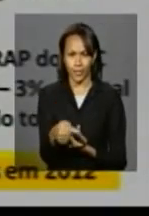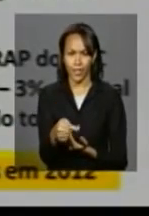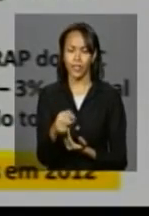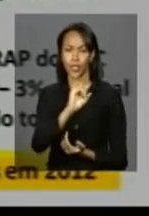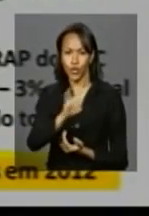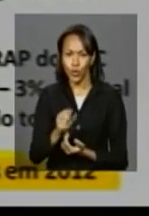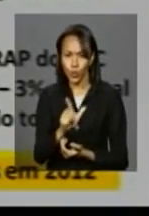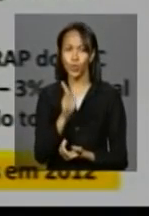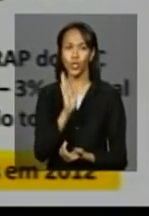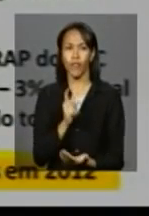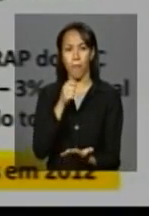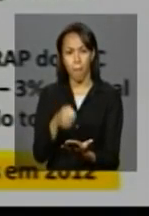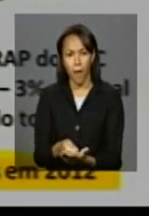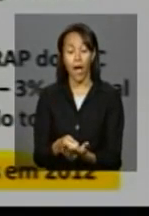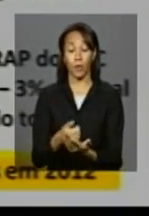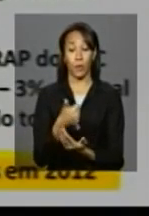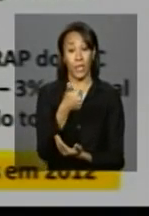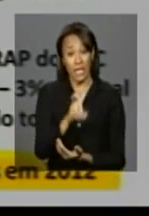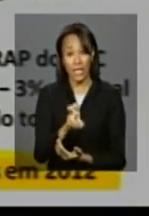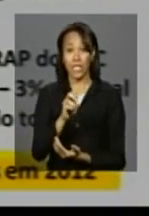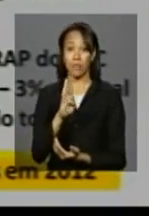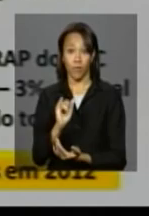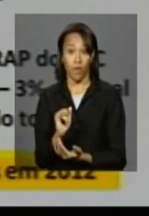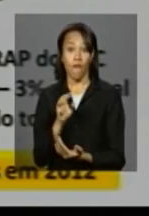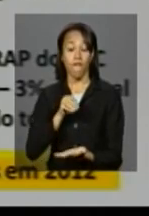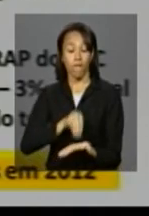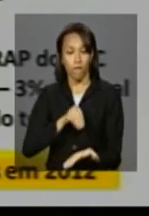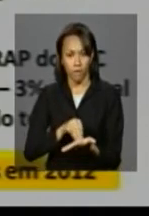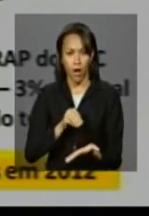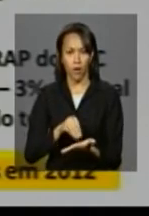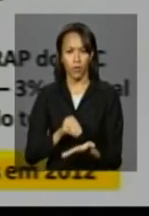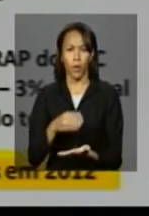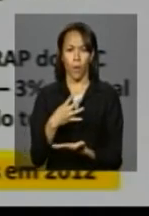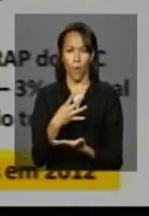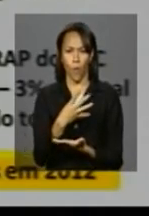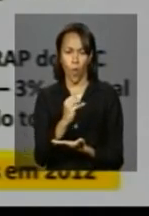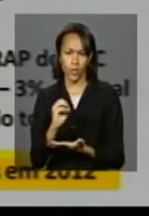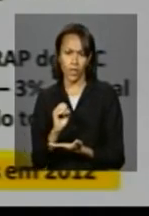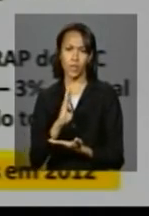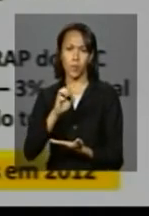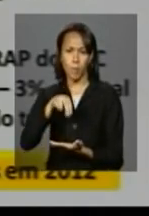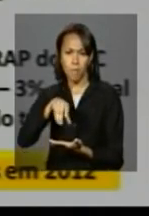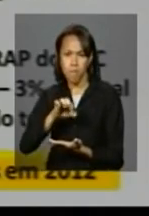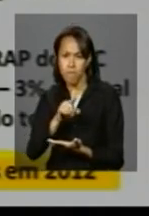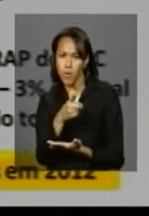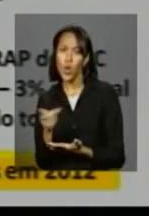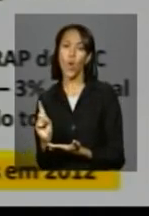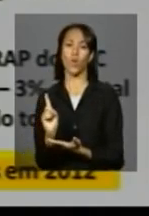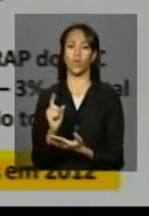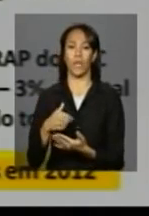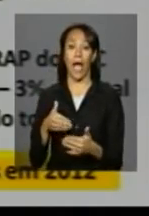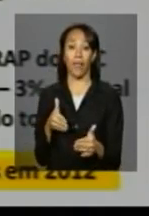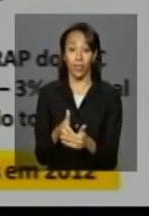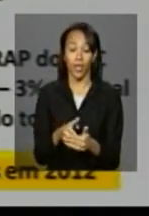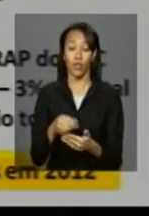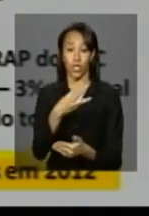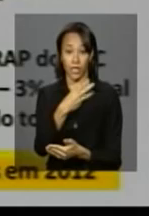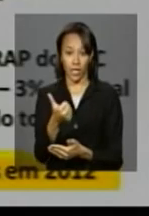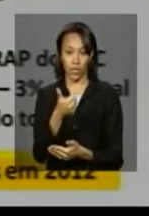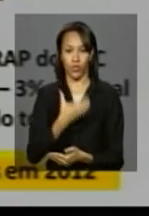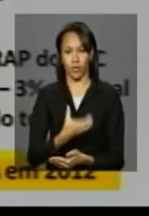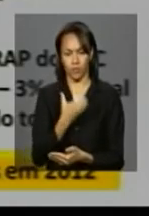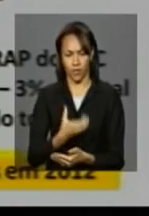foram pagos 15 bilhões de RAP, desses, apenas 400 milhões estavam processados até o dia 31 de